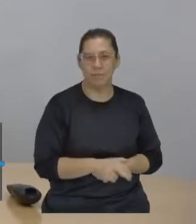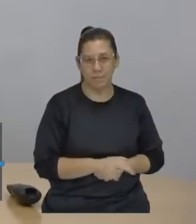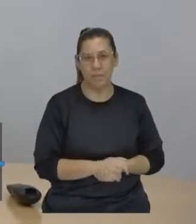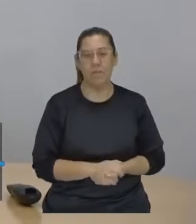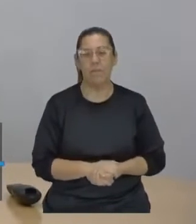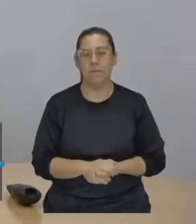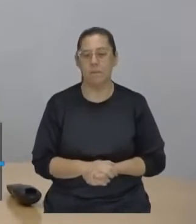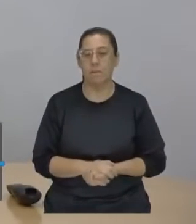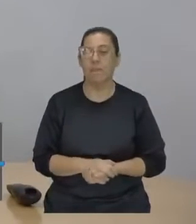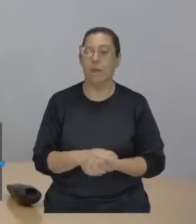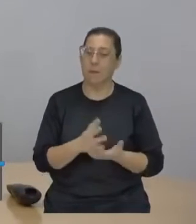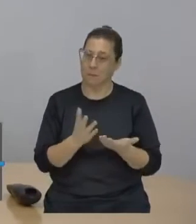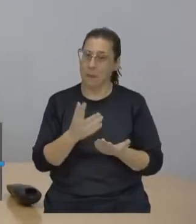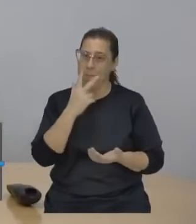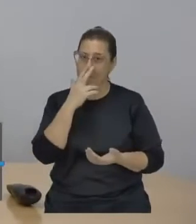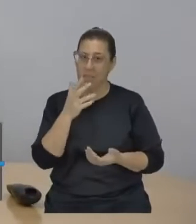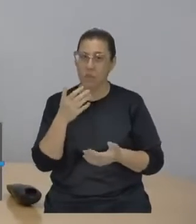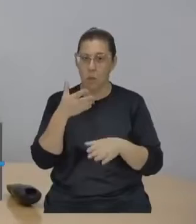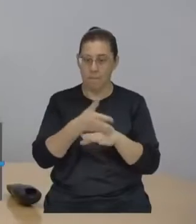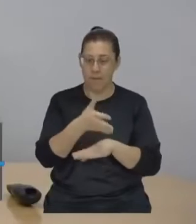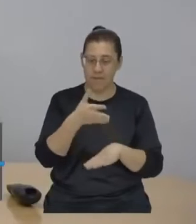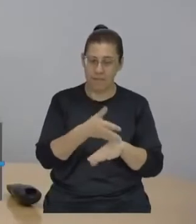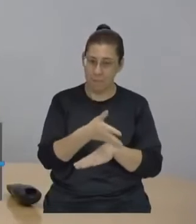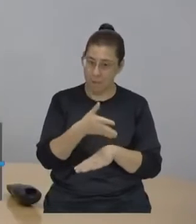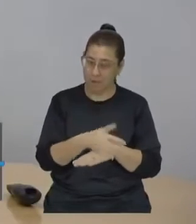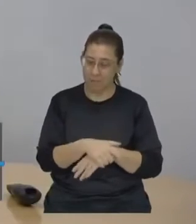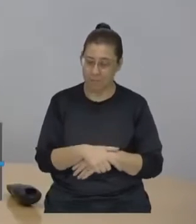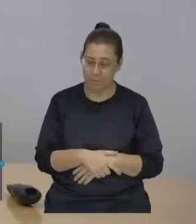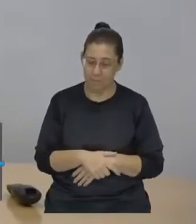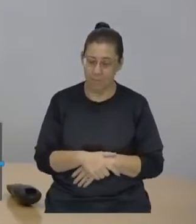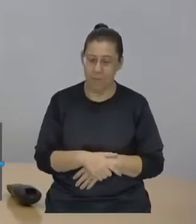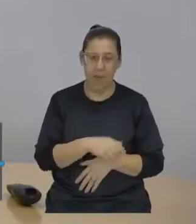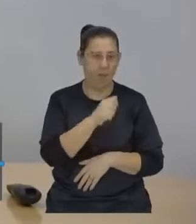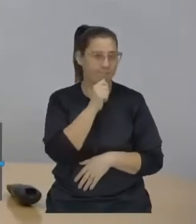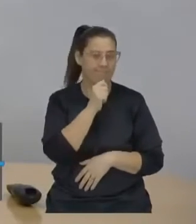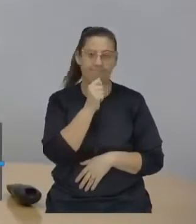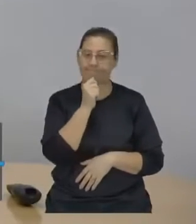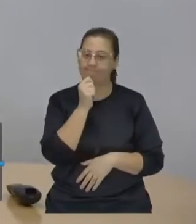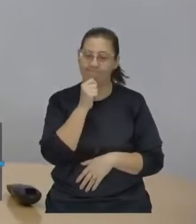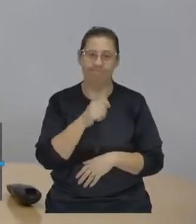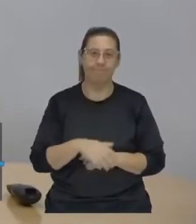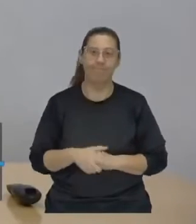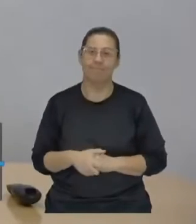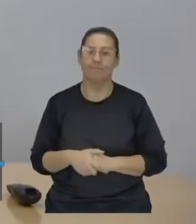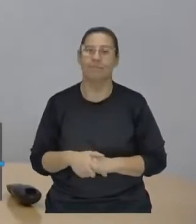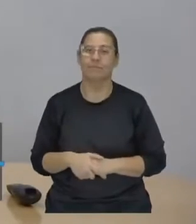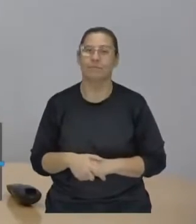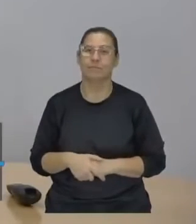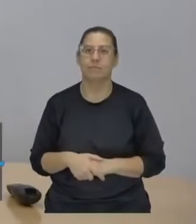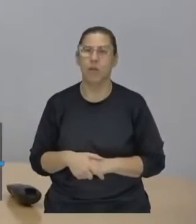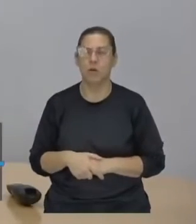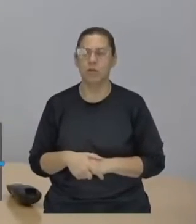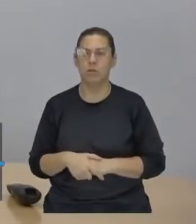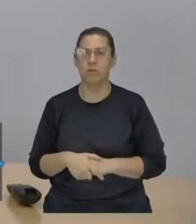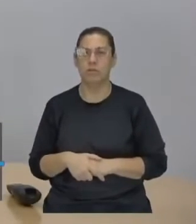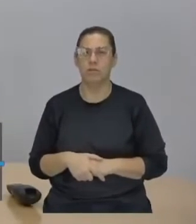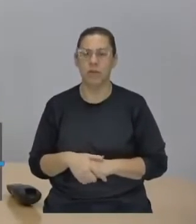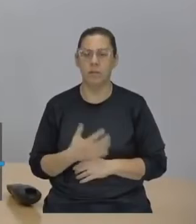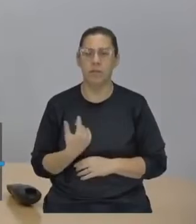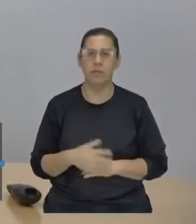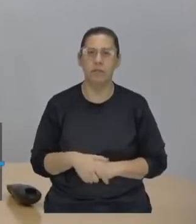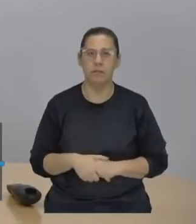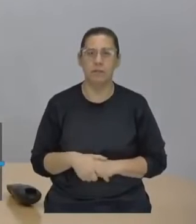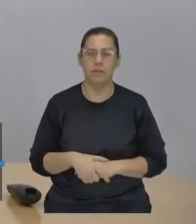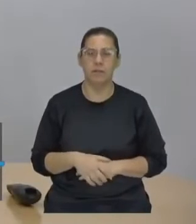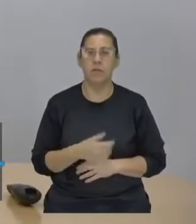só, parece que eu estou participando do bingo, né? Sim. Ainda não, estou chegando lá. Vamos lá. Olha só,